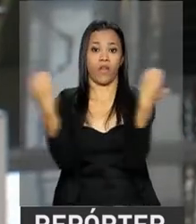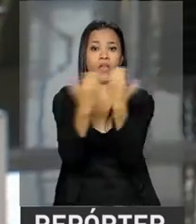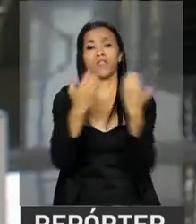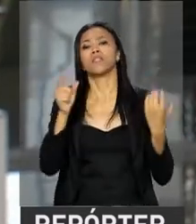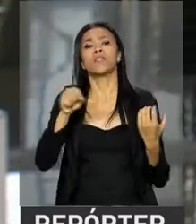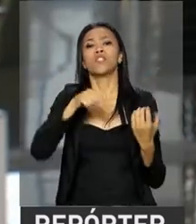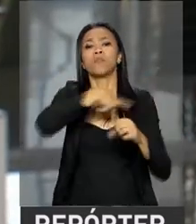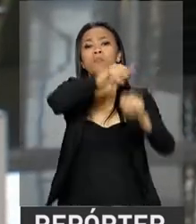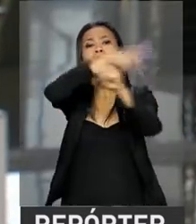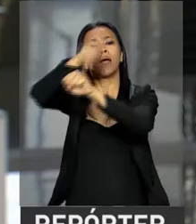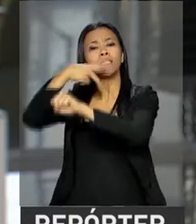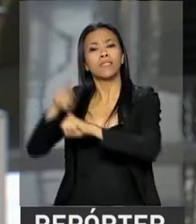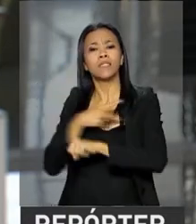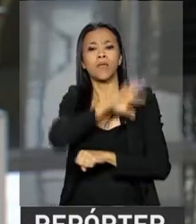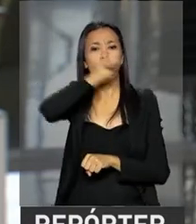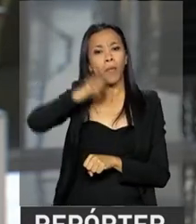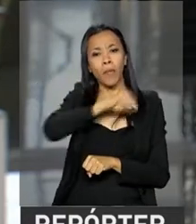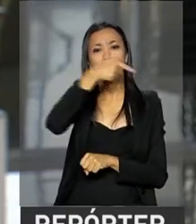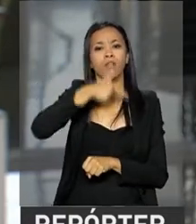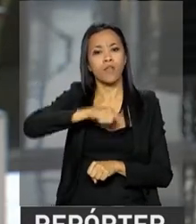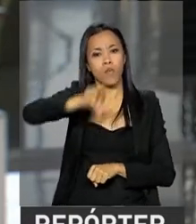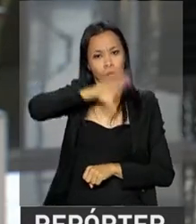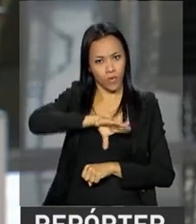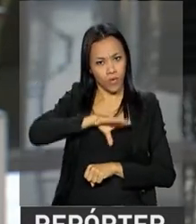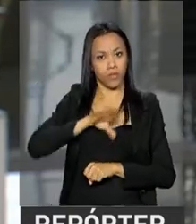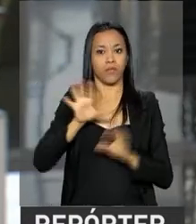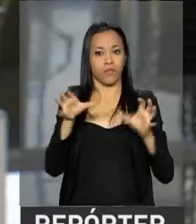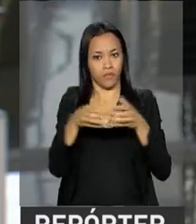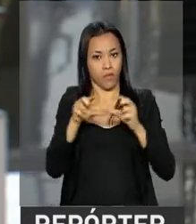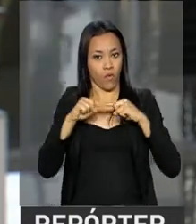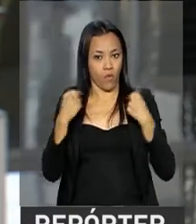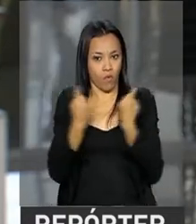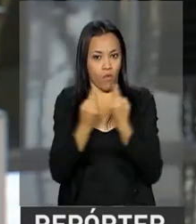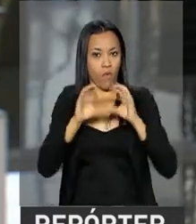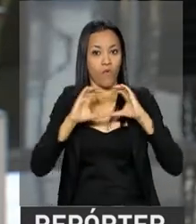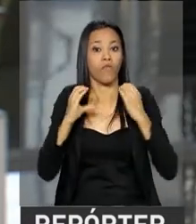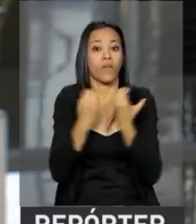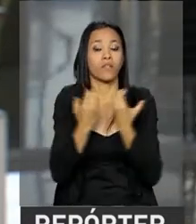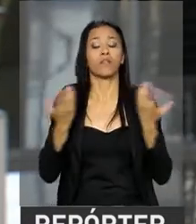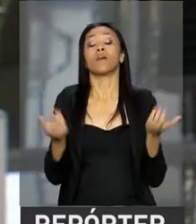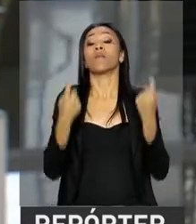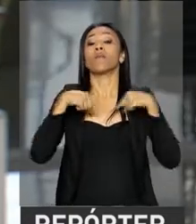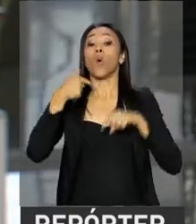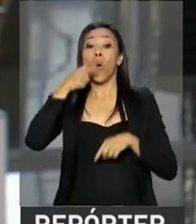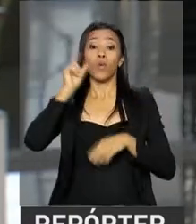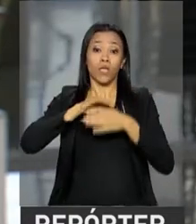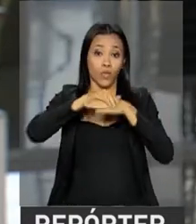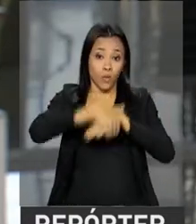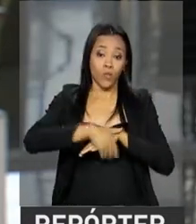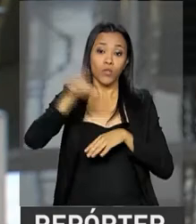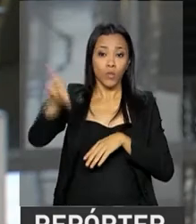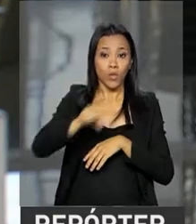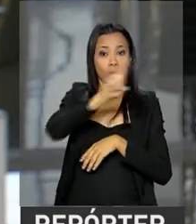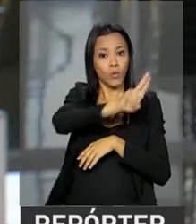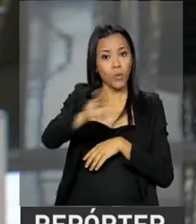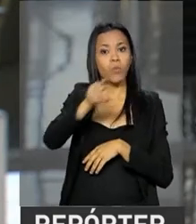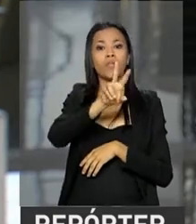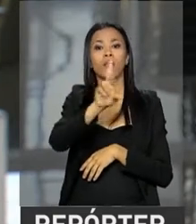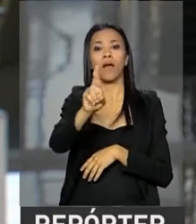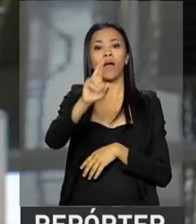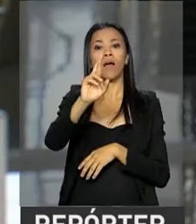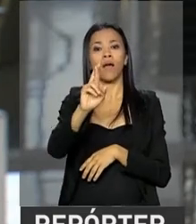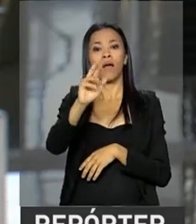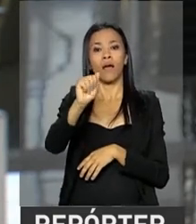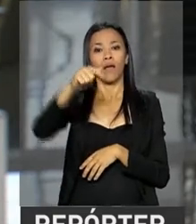de Países de Língua Portuguesa. Ontem à noite, o presidente Michel Temer anunciou o nome da procuradora Raquel Dodge para assumir